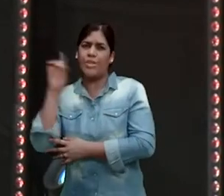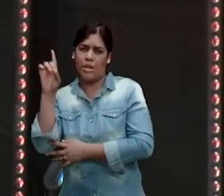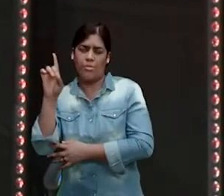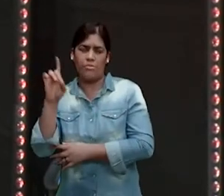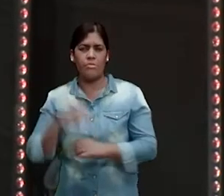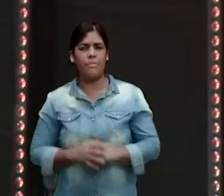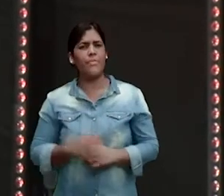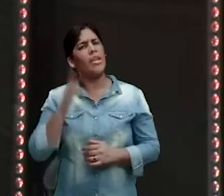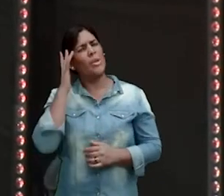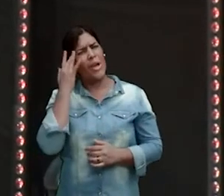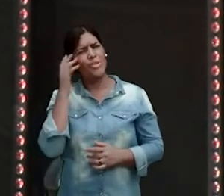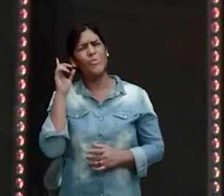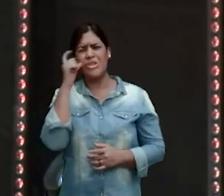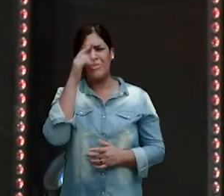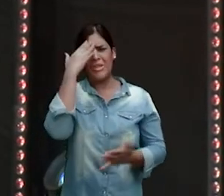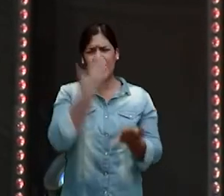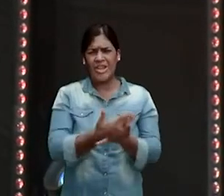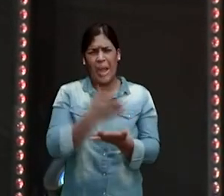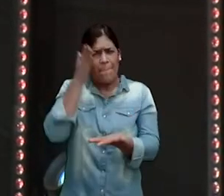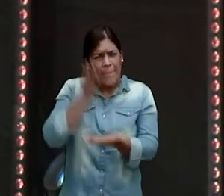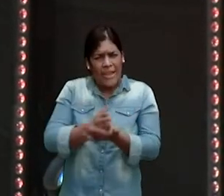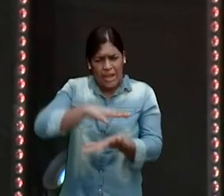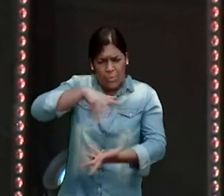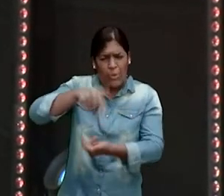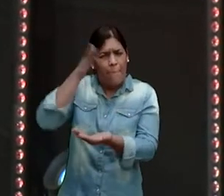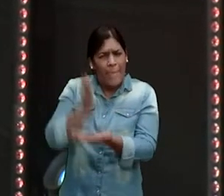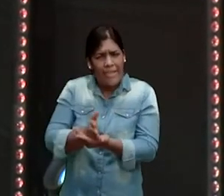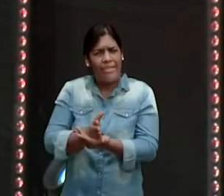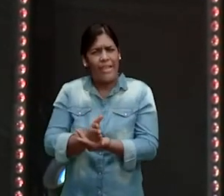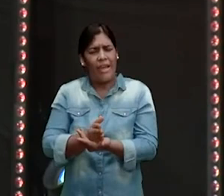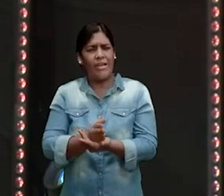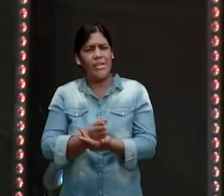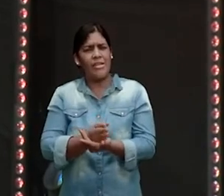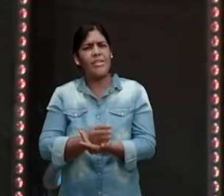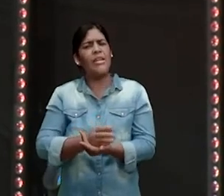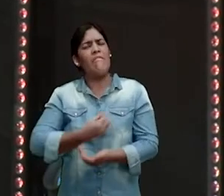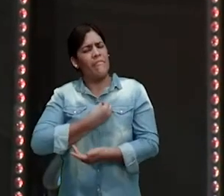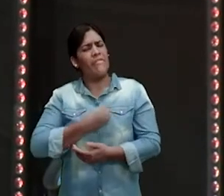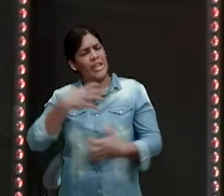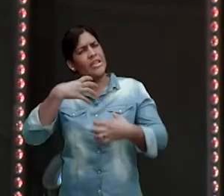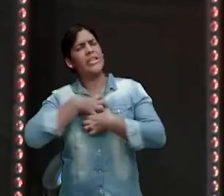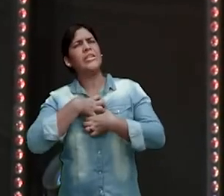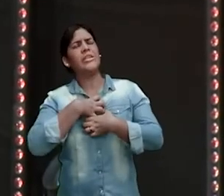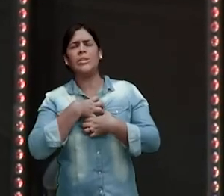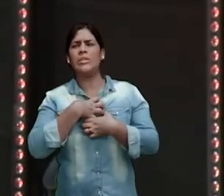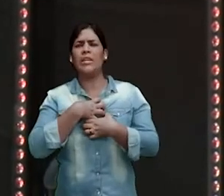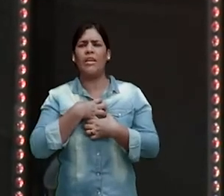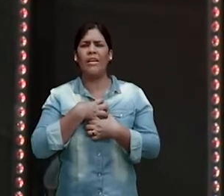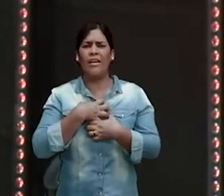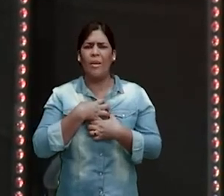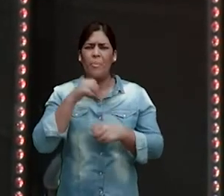milhões de seres metade da terra há dois mil anos tem ácido suas vidas tocadas inspiradas por um